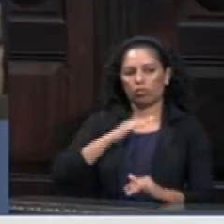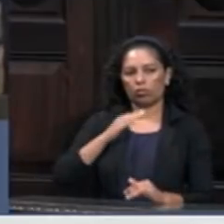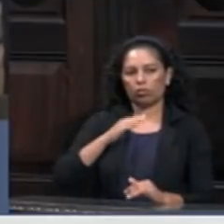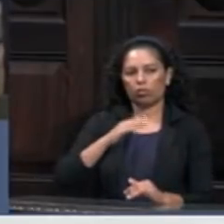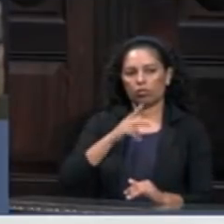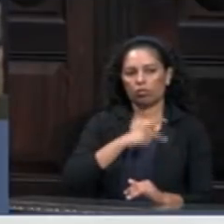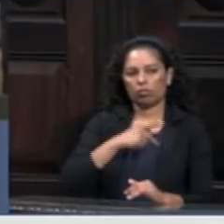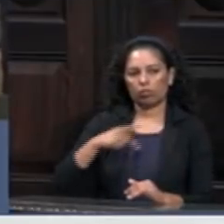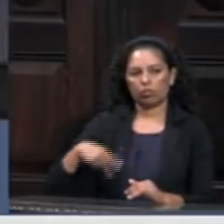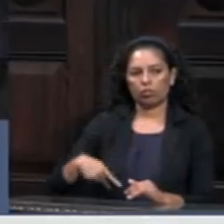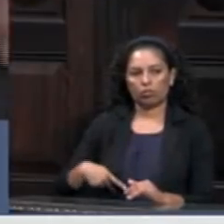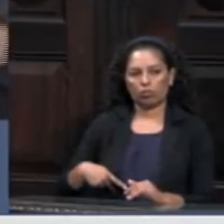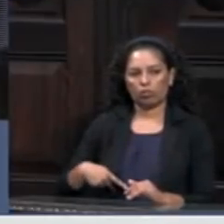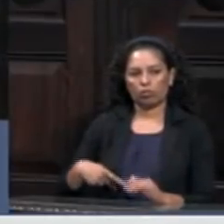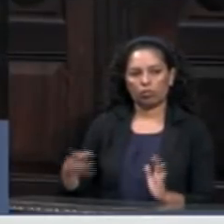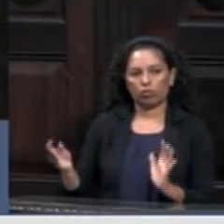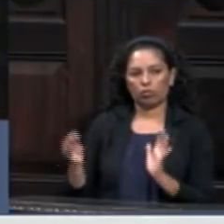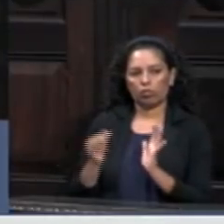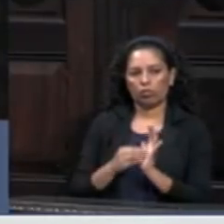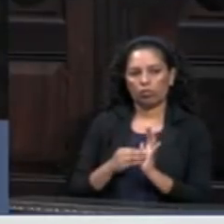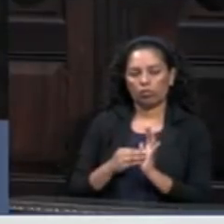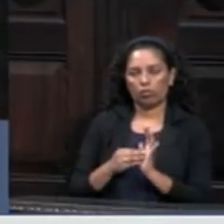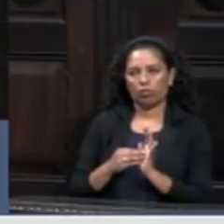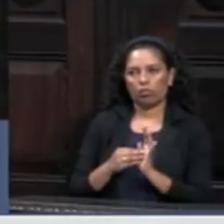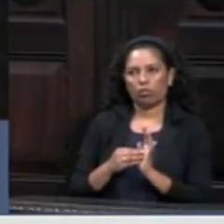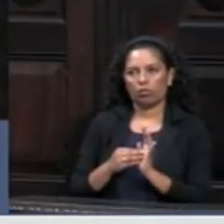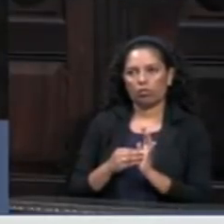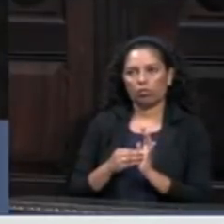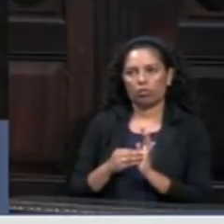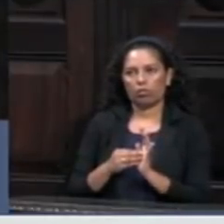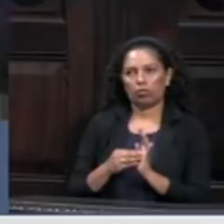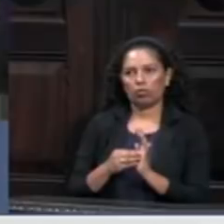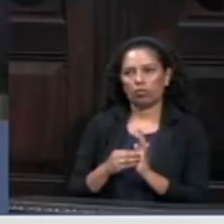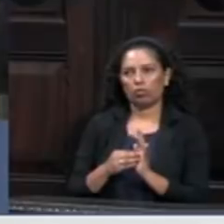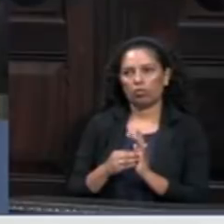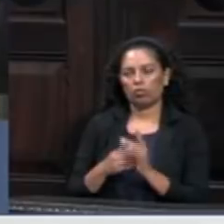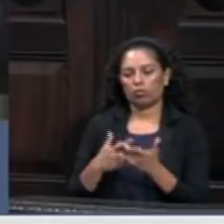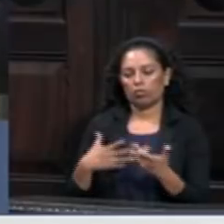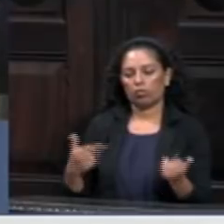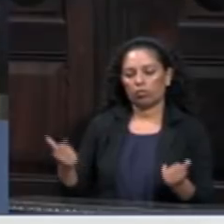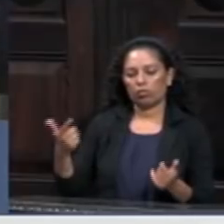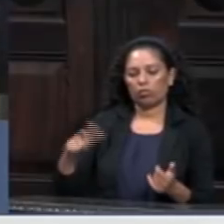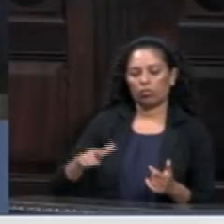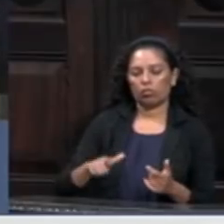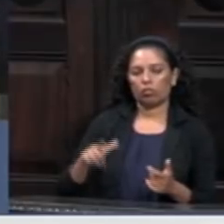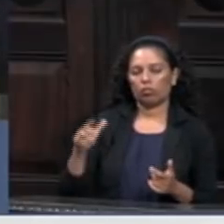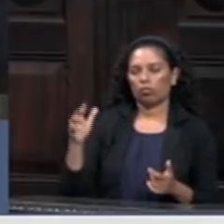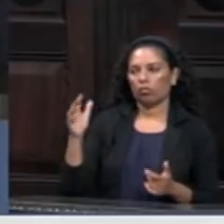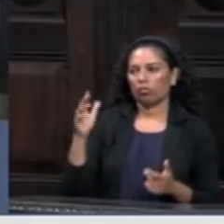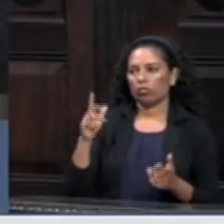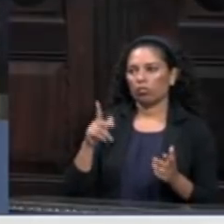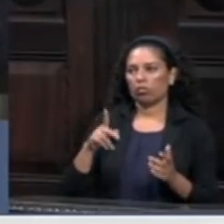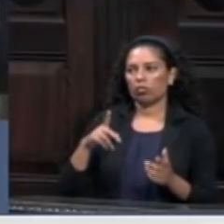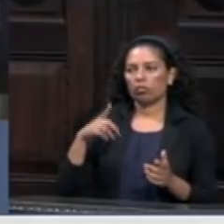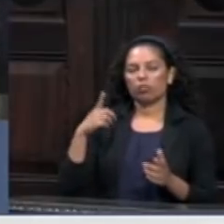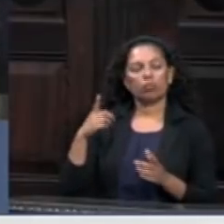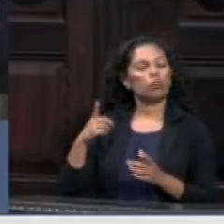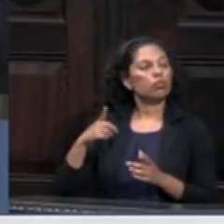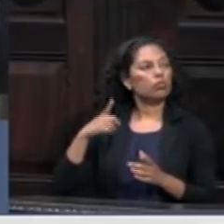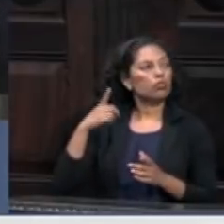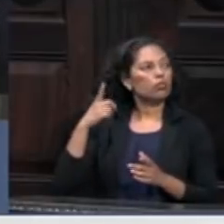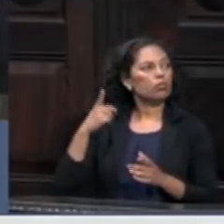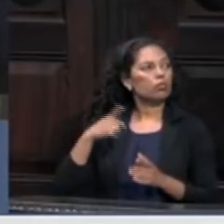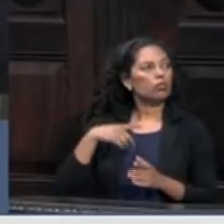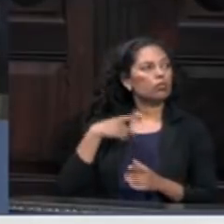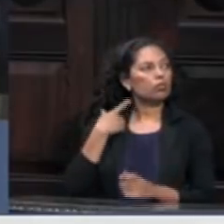única. Isso inclui, então, a... Já votei a inclusão do Banerj. Em regime de prioridade em discussão única, sujeita às disposições especiais de